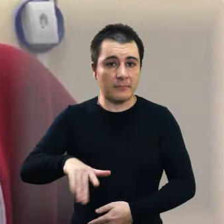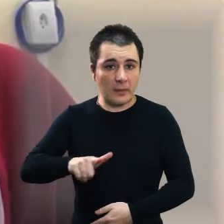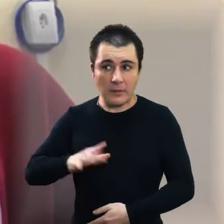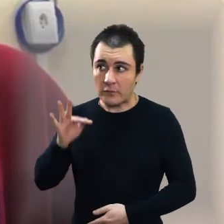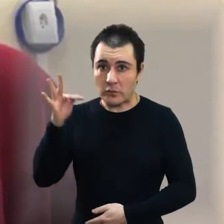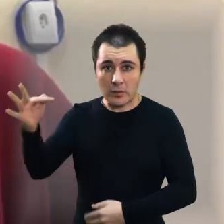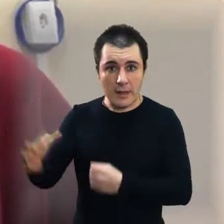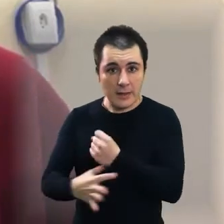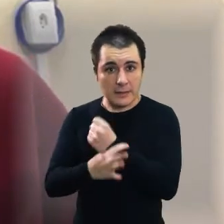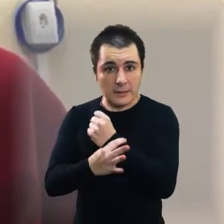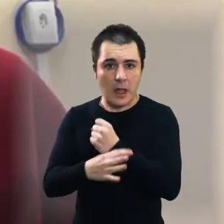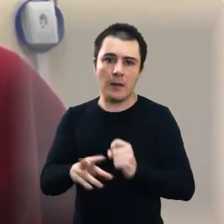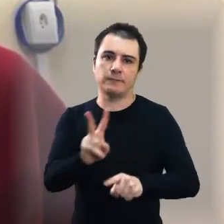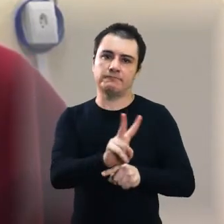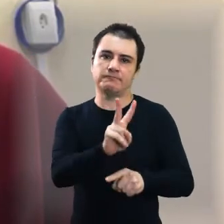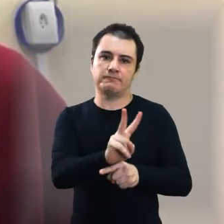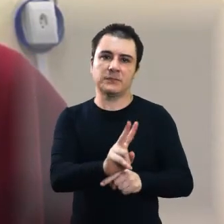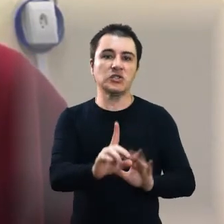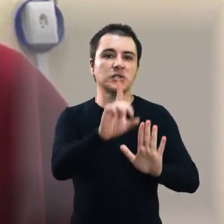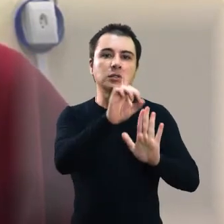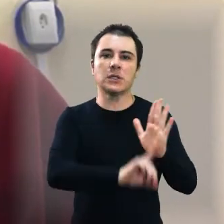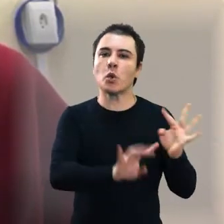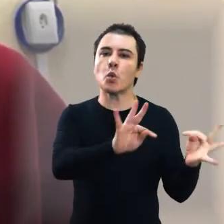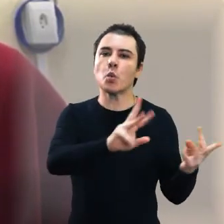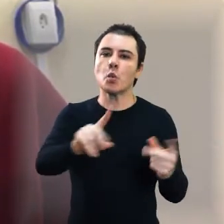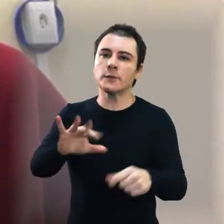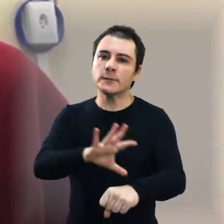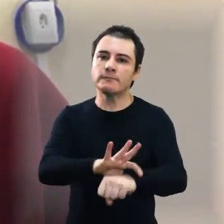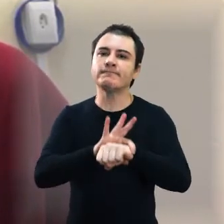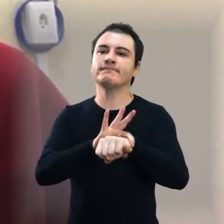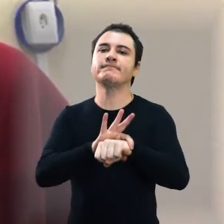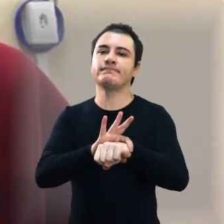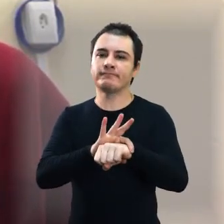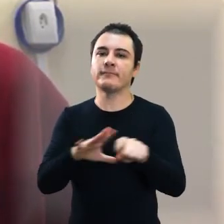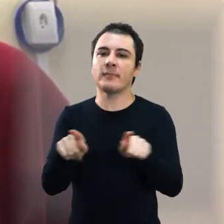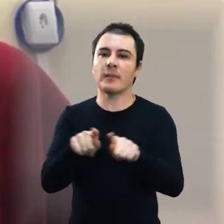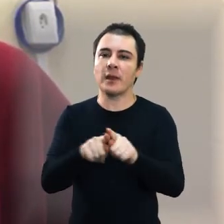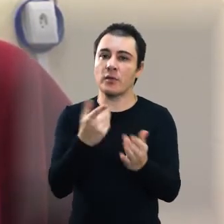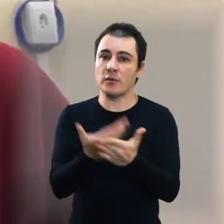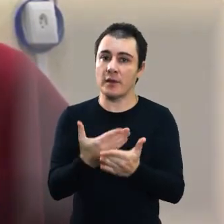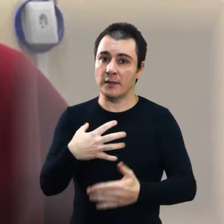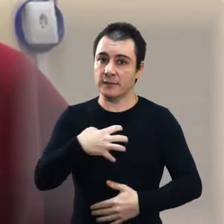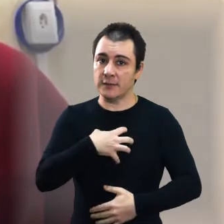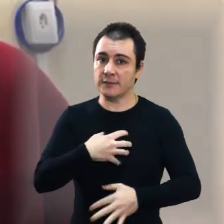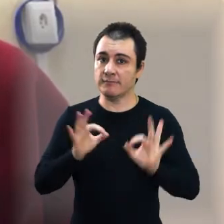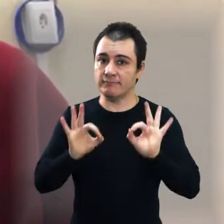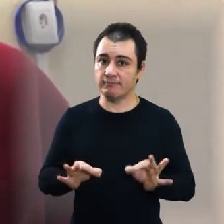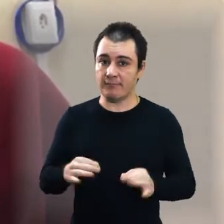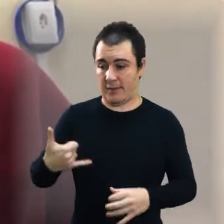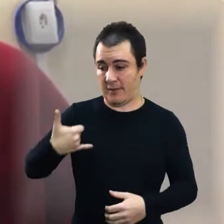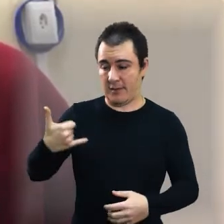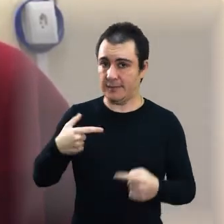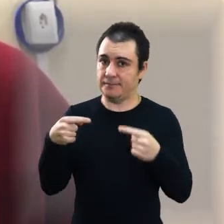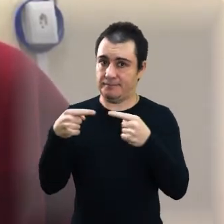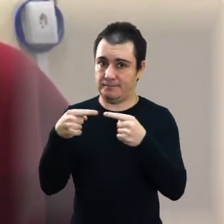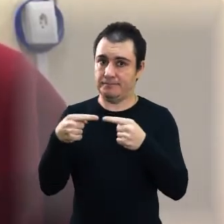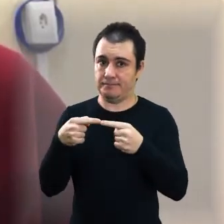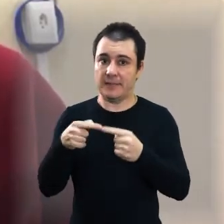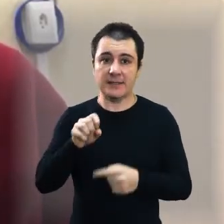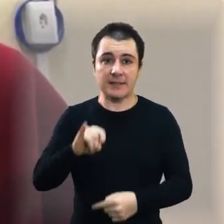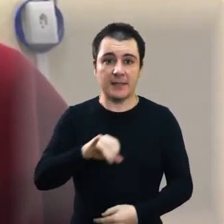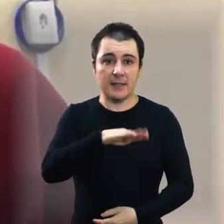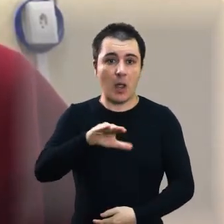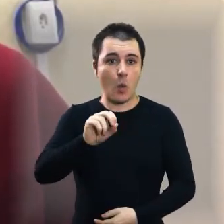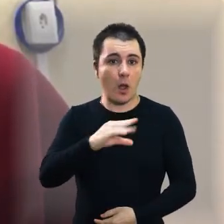O futuro deve ser garantido pela proteção integral das crianças, a garantia de todos os direitos e a qualificação profissional na idade correta.